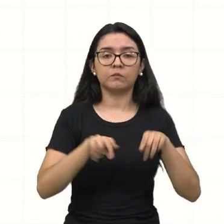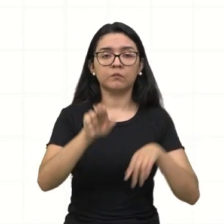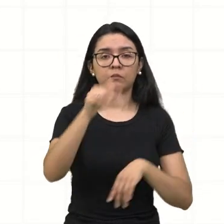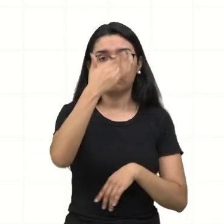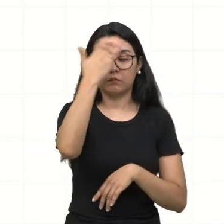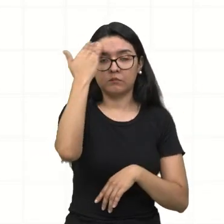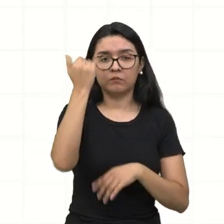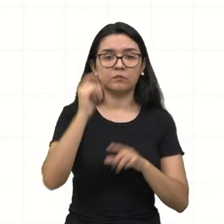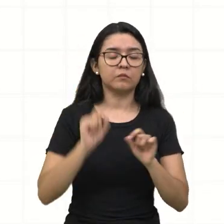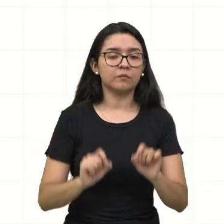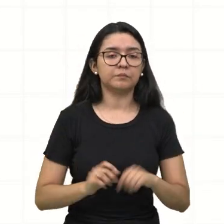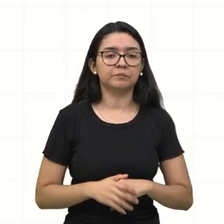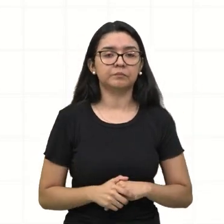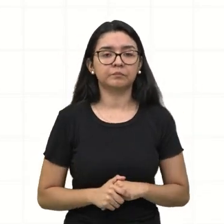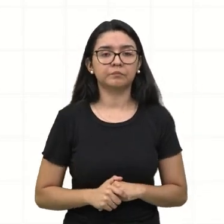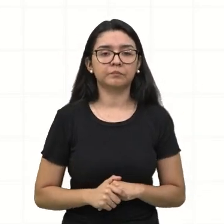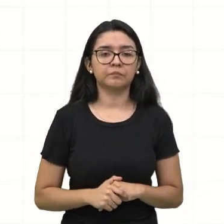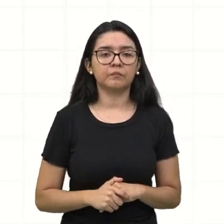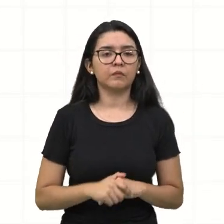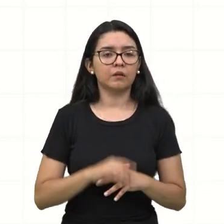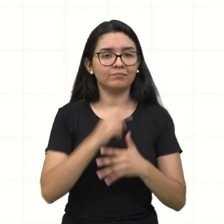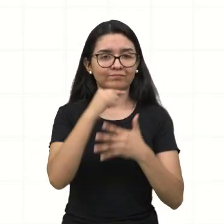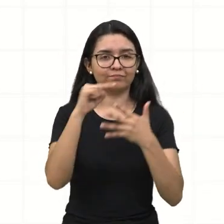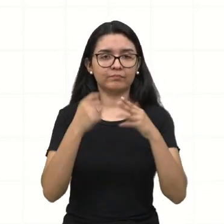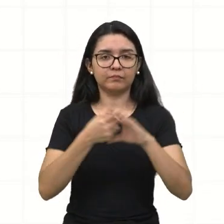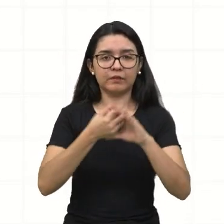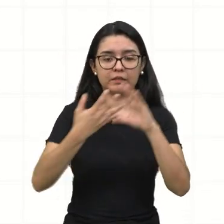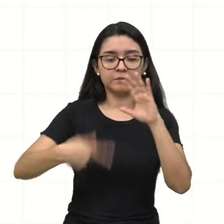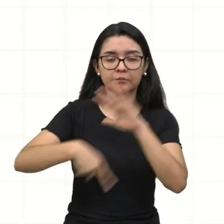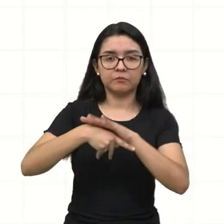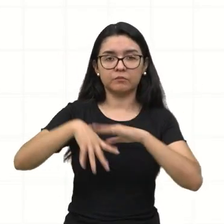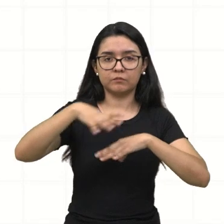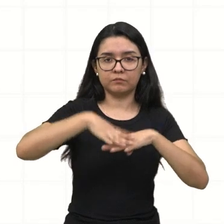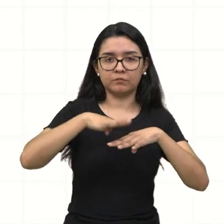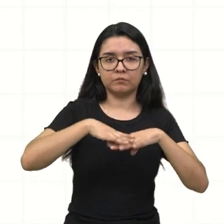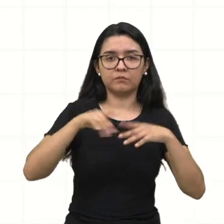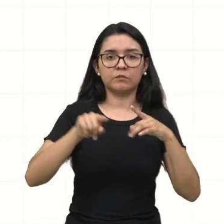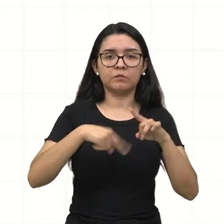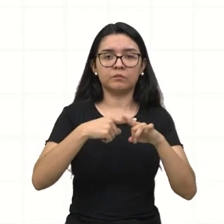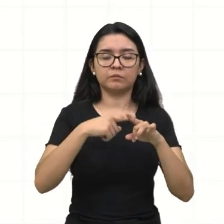aí nenhum elemento que faz parte